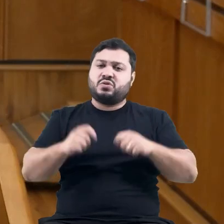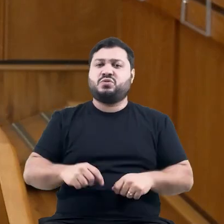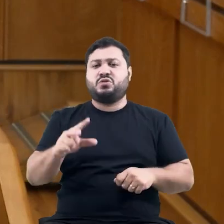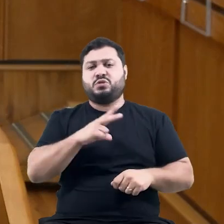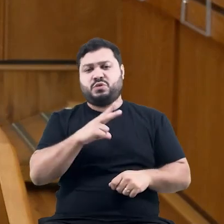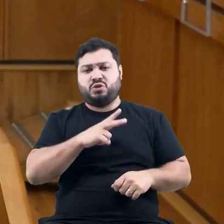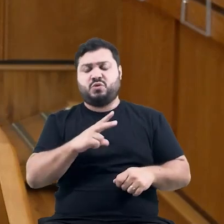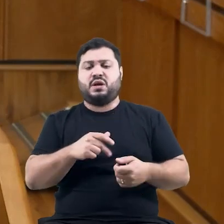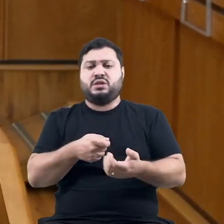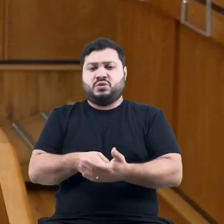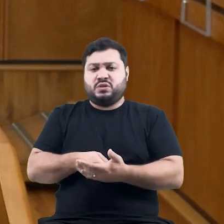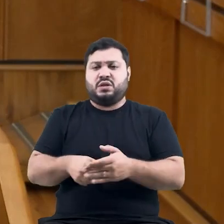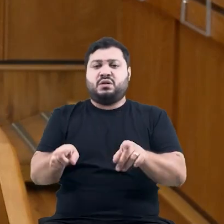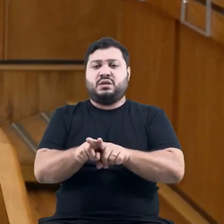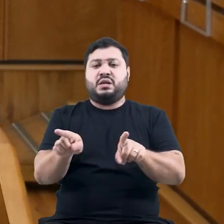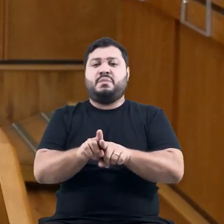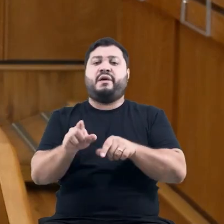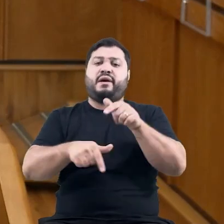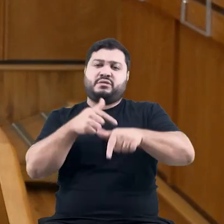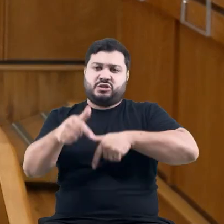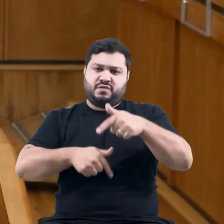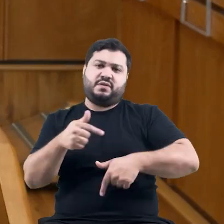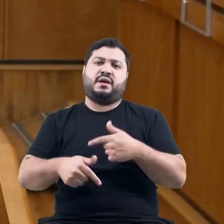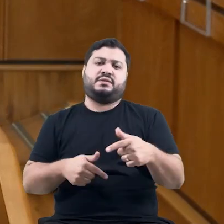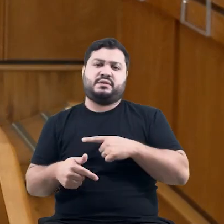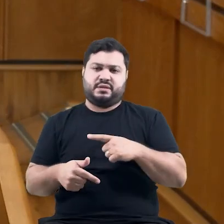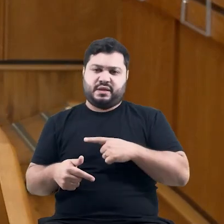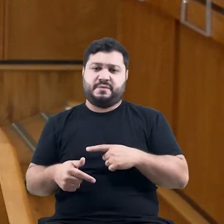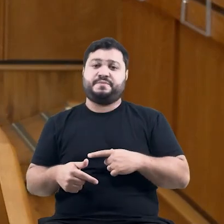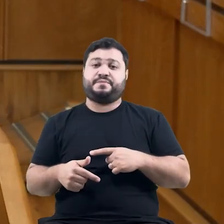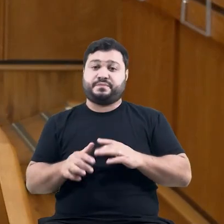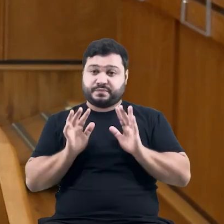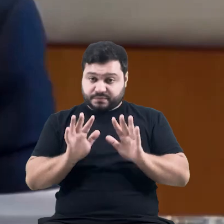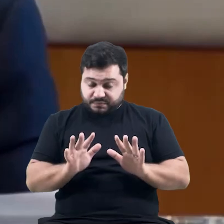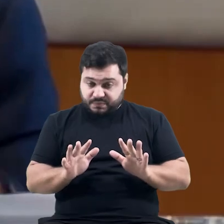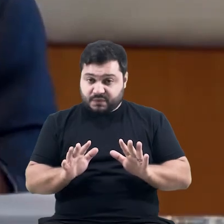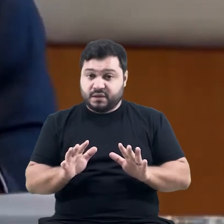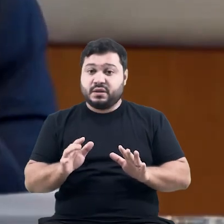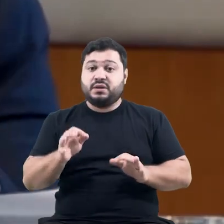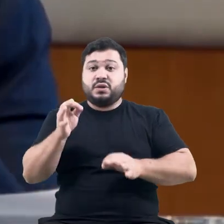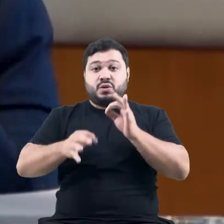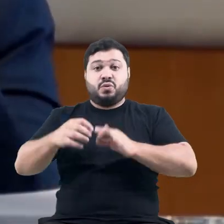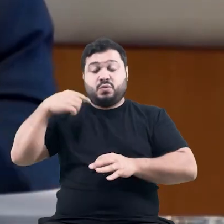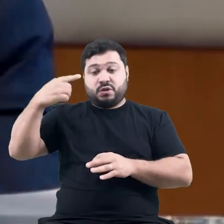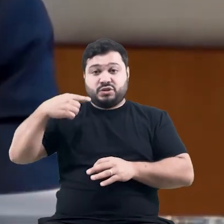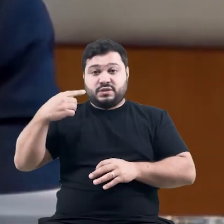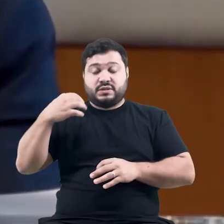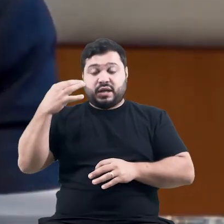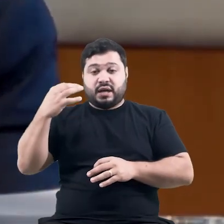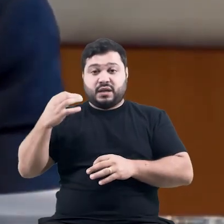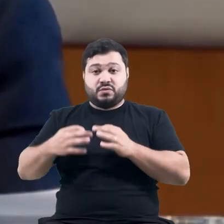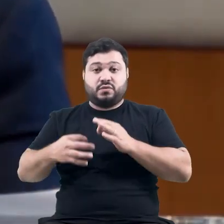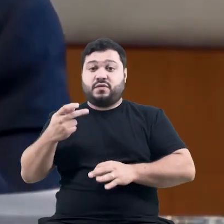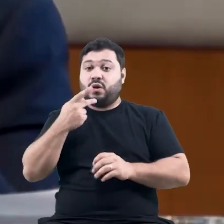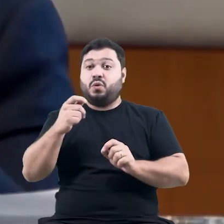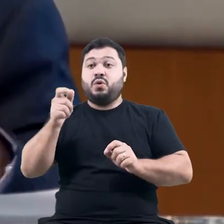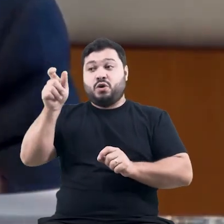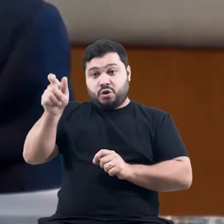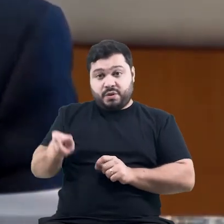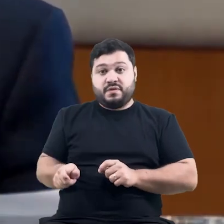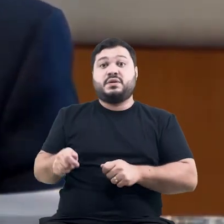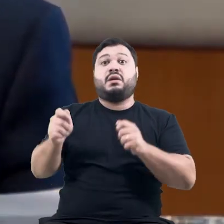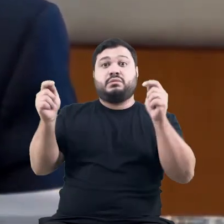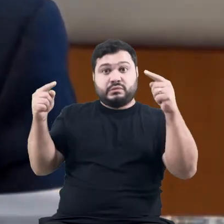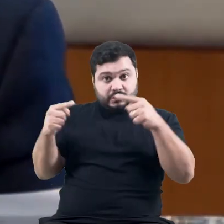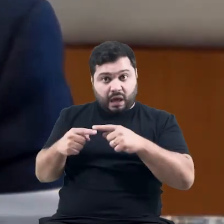as condições pessoais do segurado e as atividades exercidas. Assim, o magistrado concluiu que o